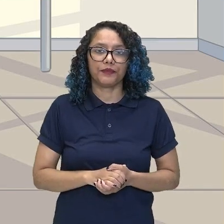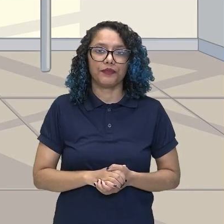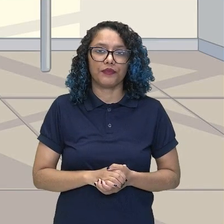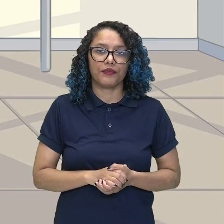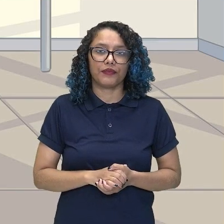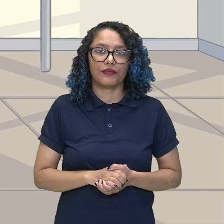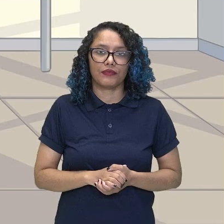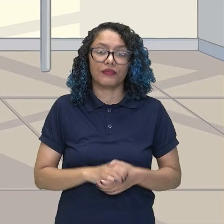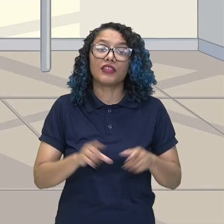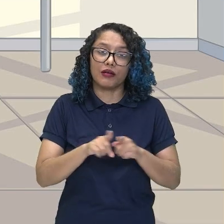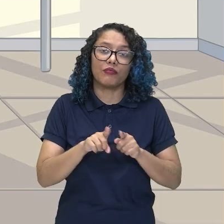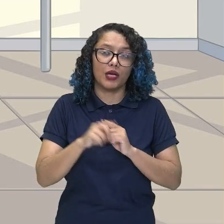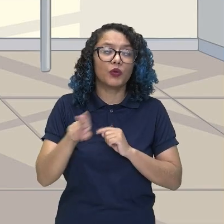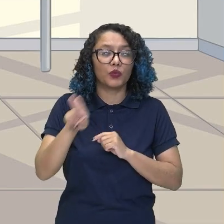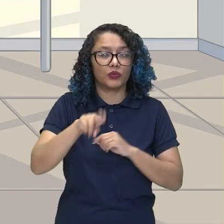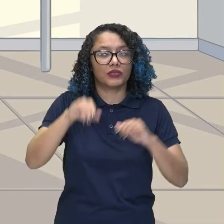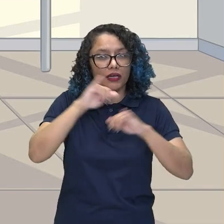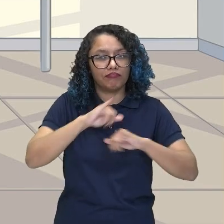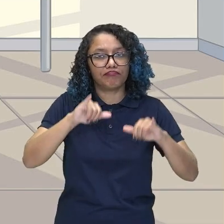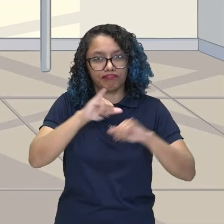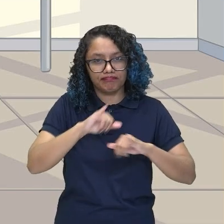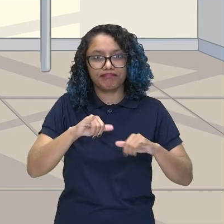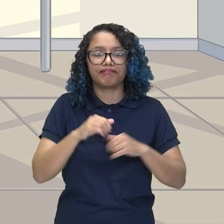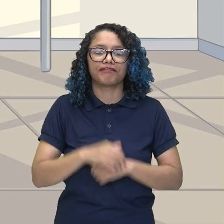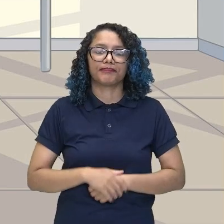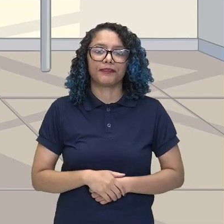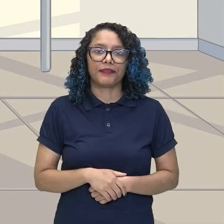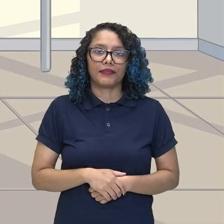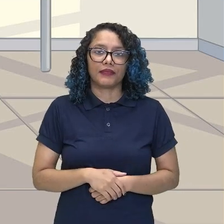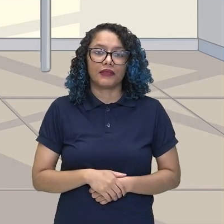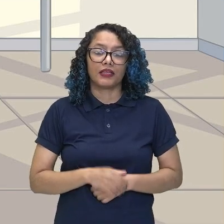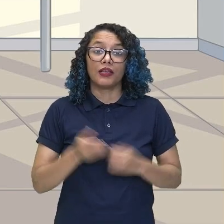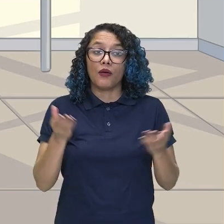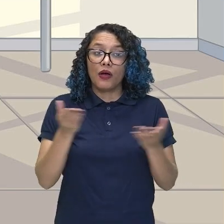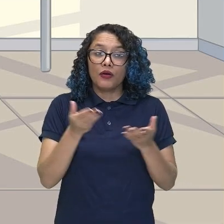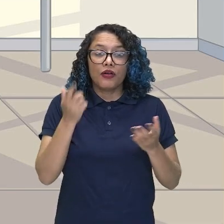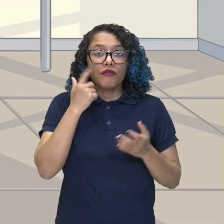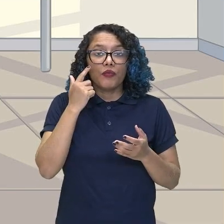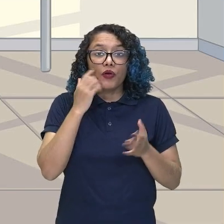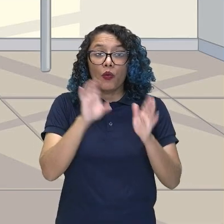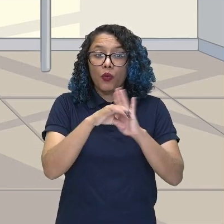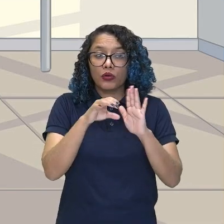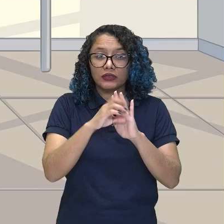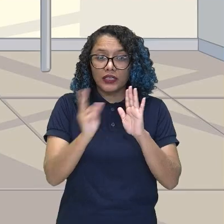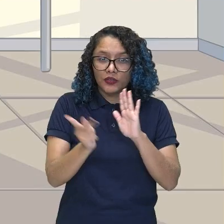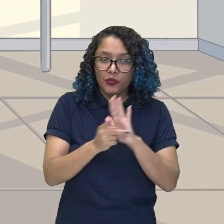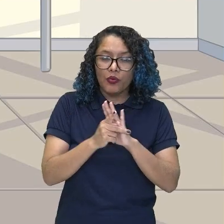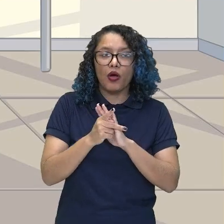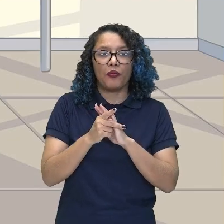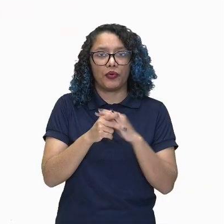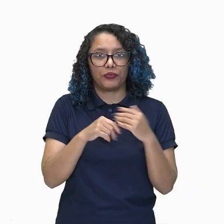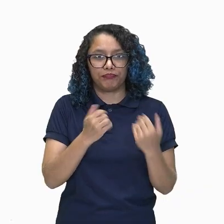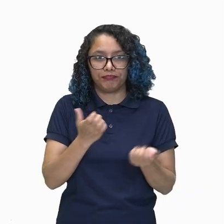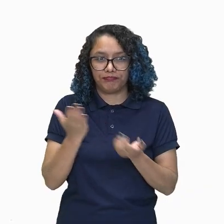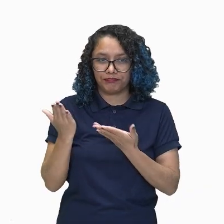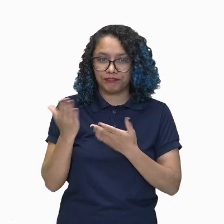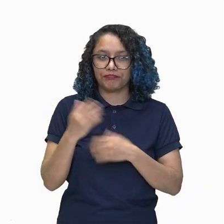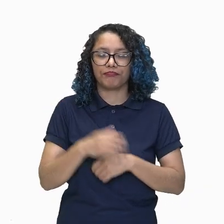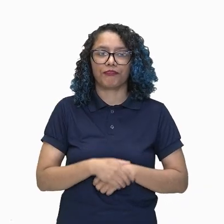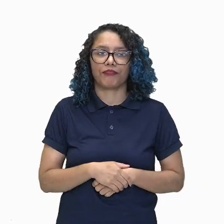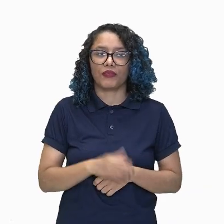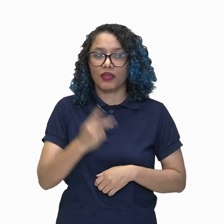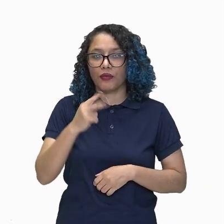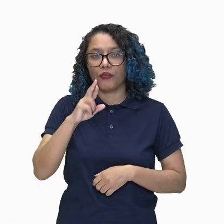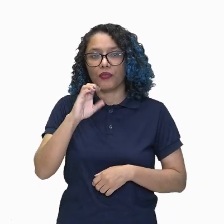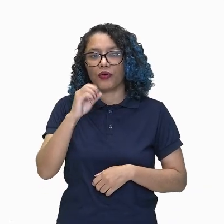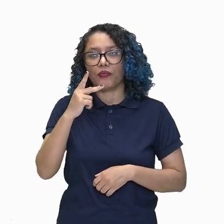também é muito utilizada a propaganda. Então, vamos conhecer o que significa a propaganda.